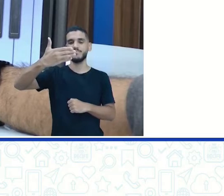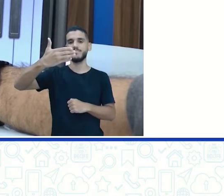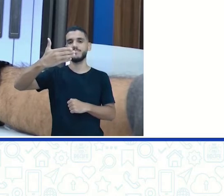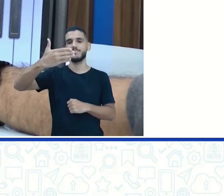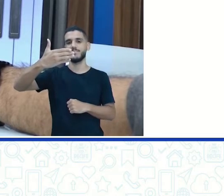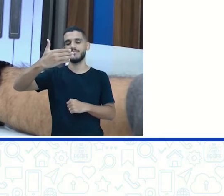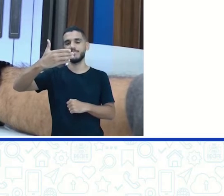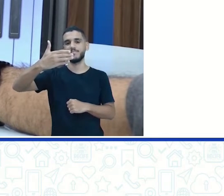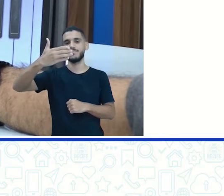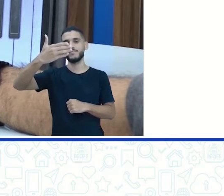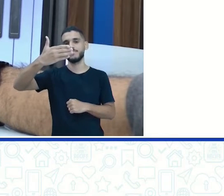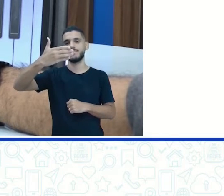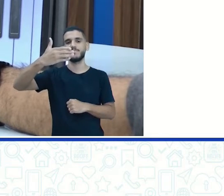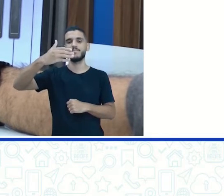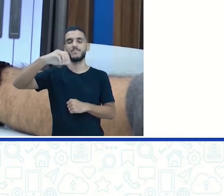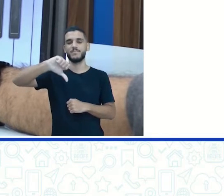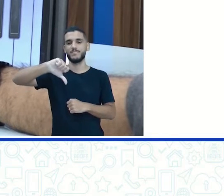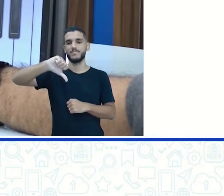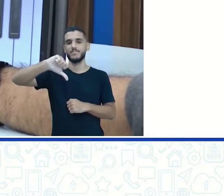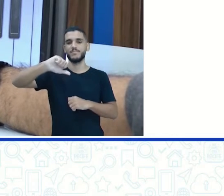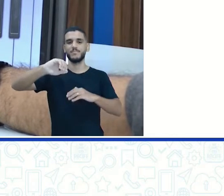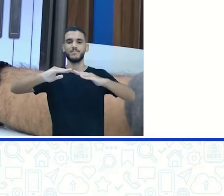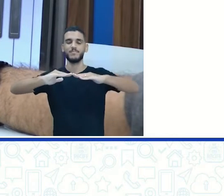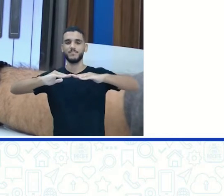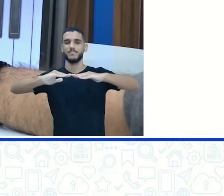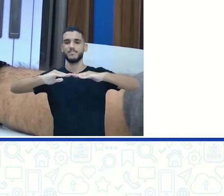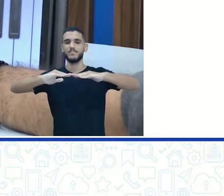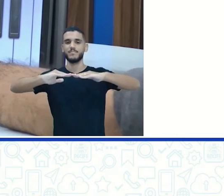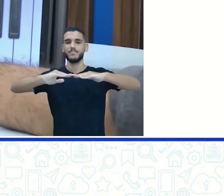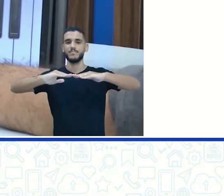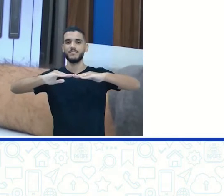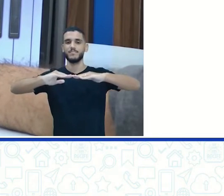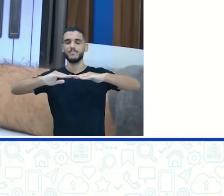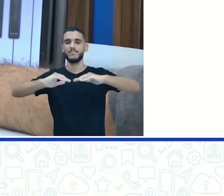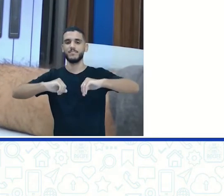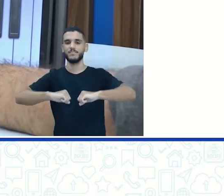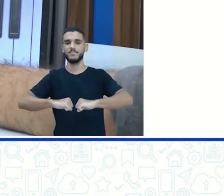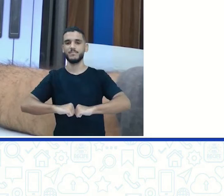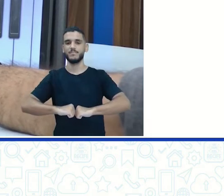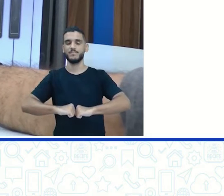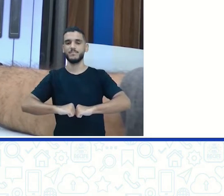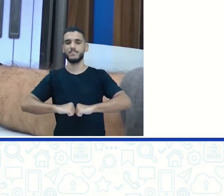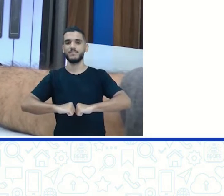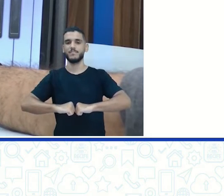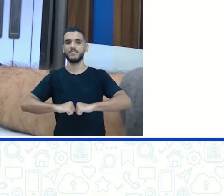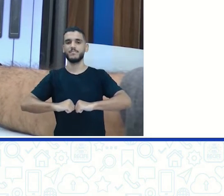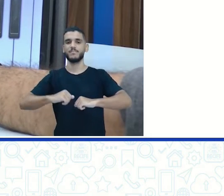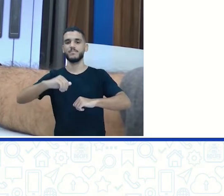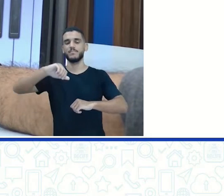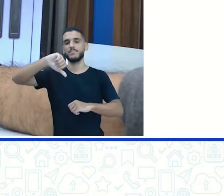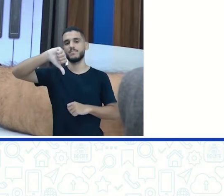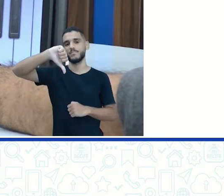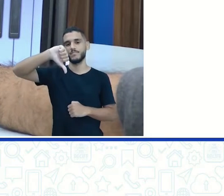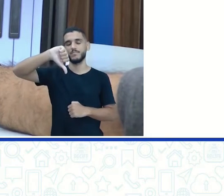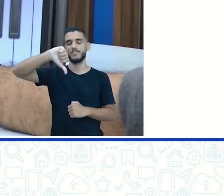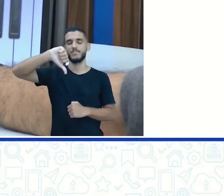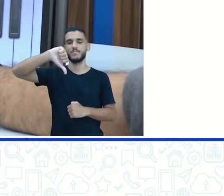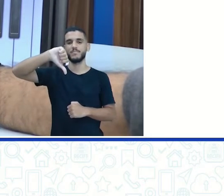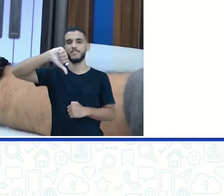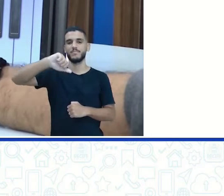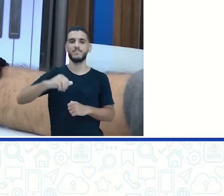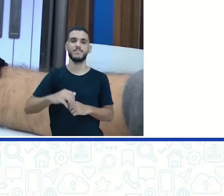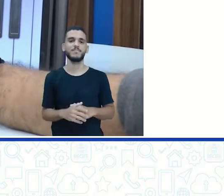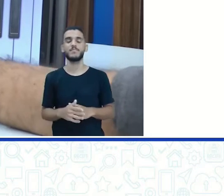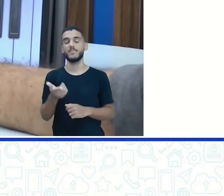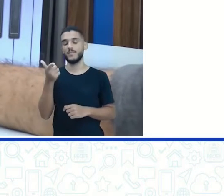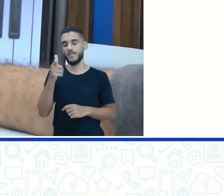sol, sol, fá, mi, dó, fá. Ó,